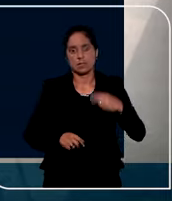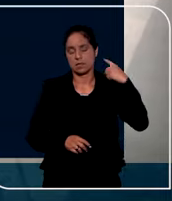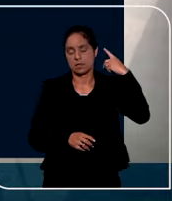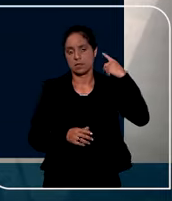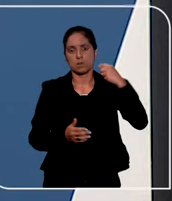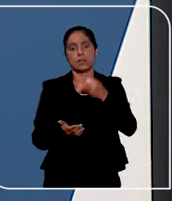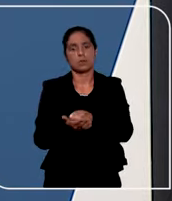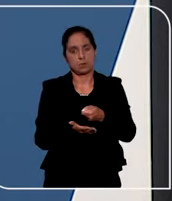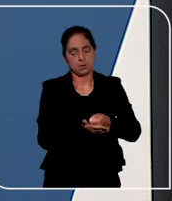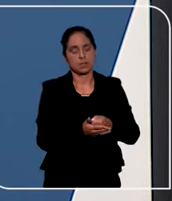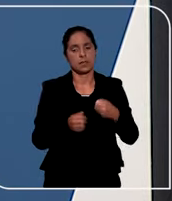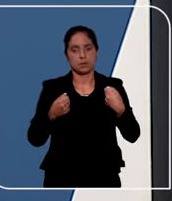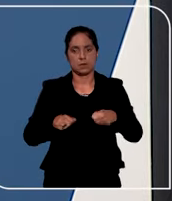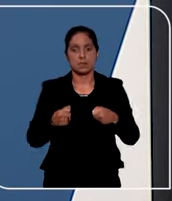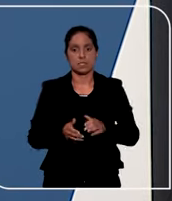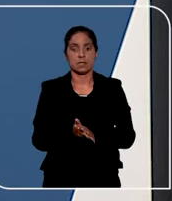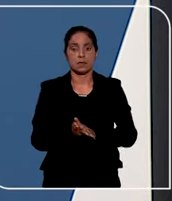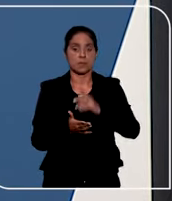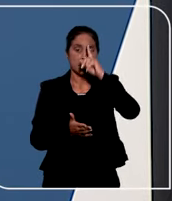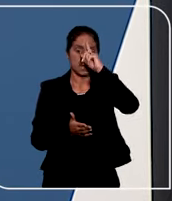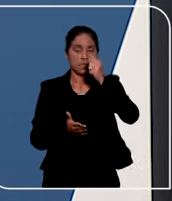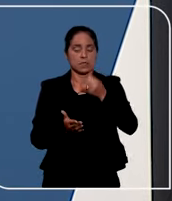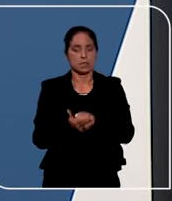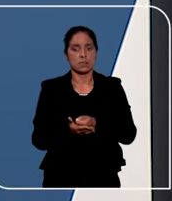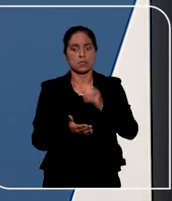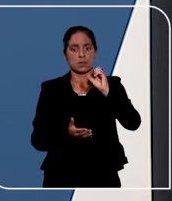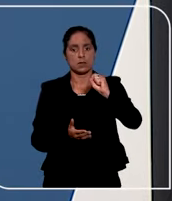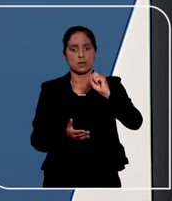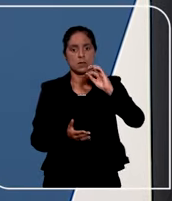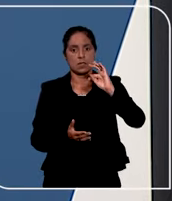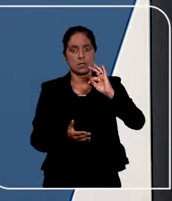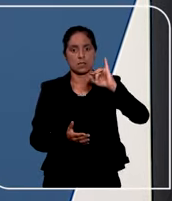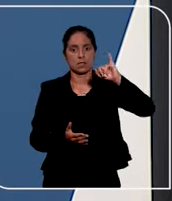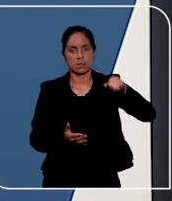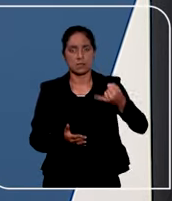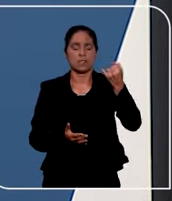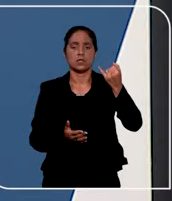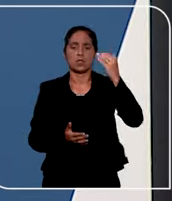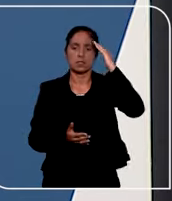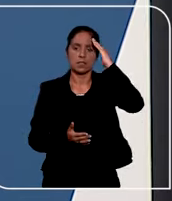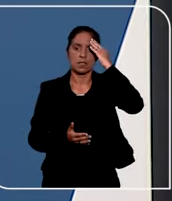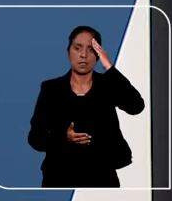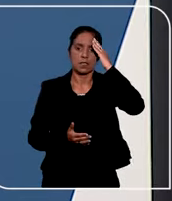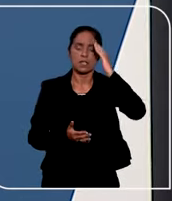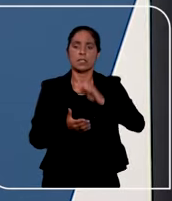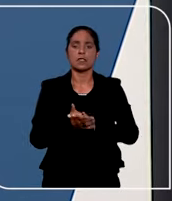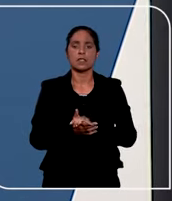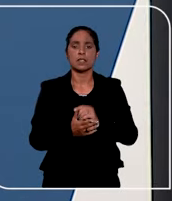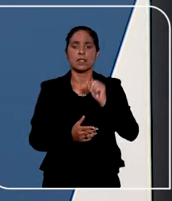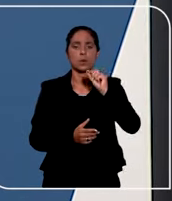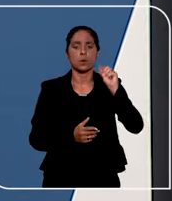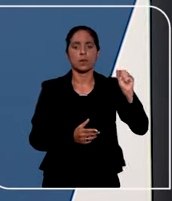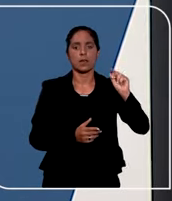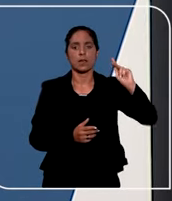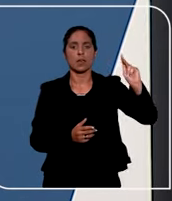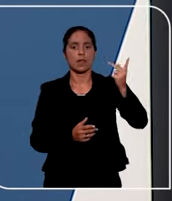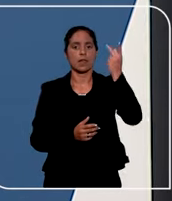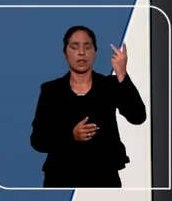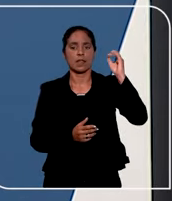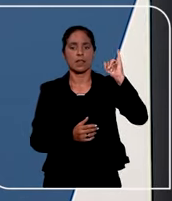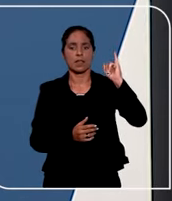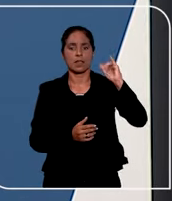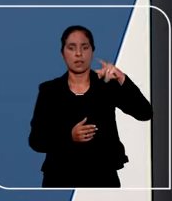de advogado nessa decisão do STJ que você acabou de conferir Deu para entender o que significa